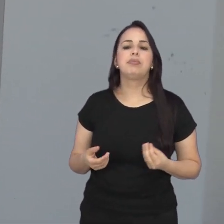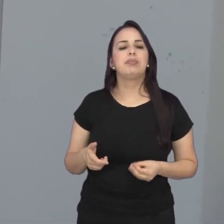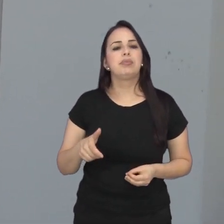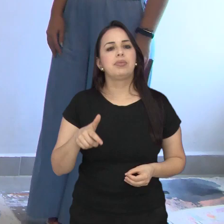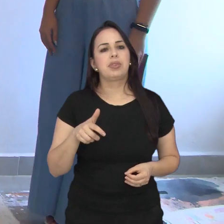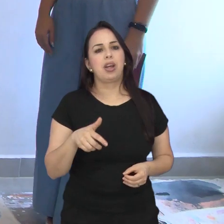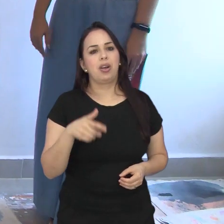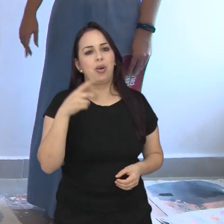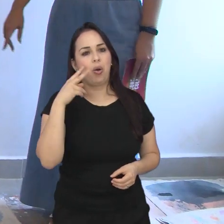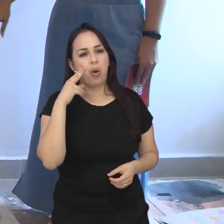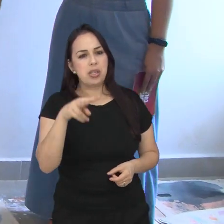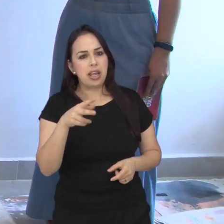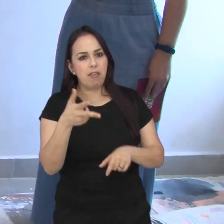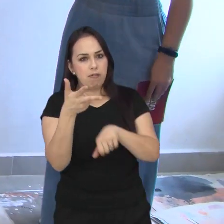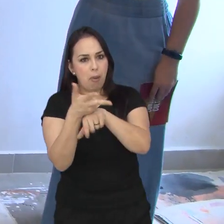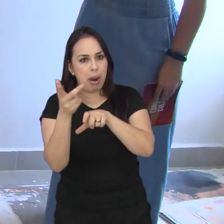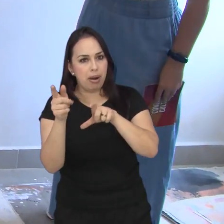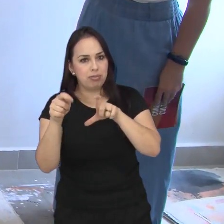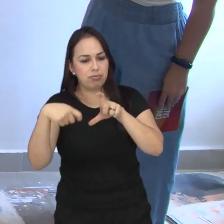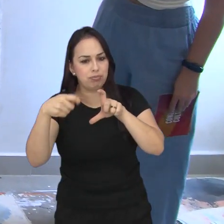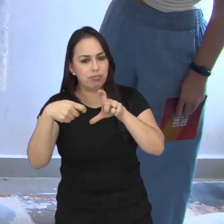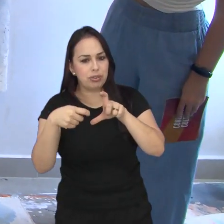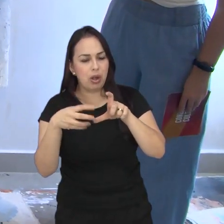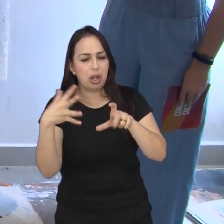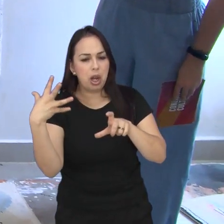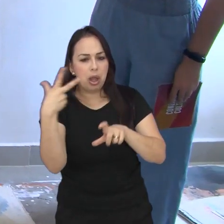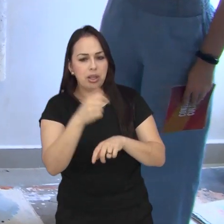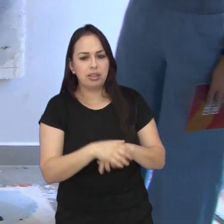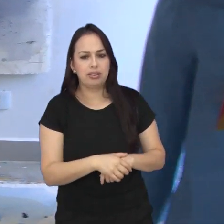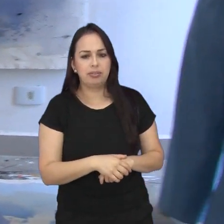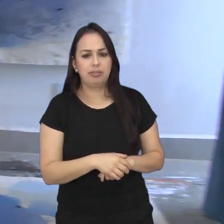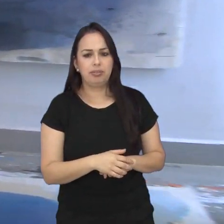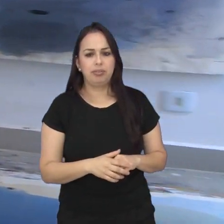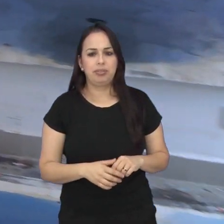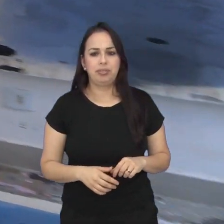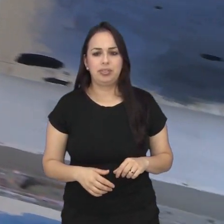E... Vocês conseguem pegar ali, gente? Olha que lindo.